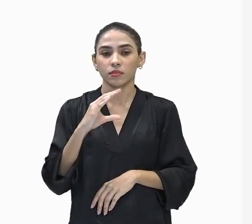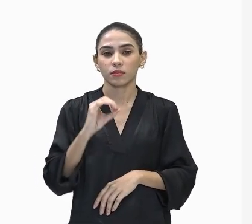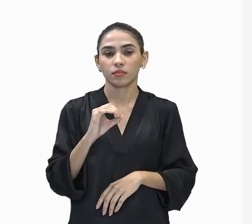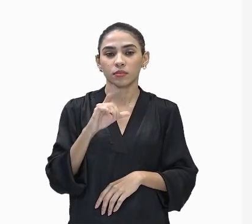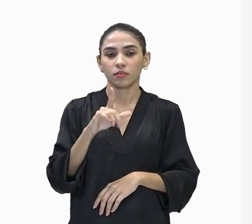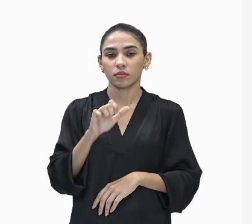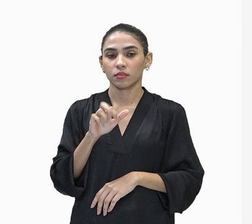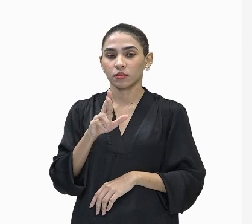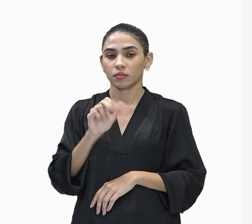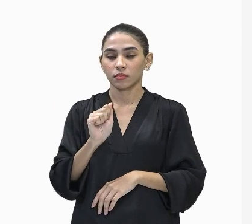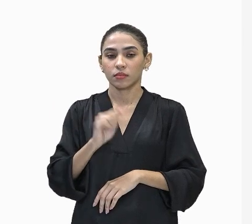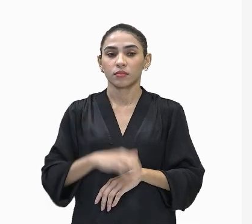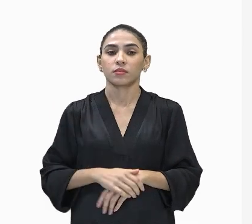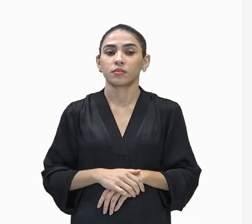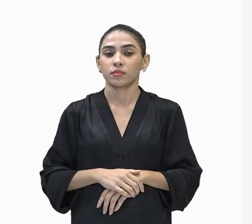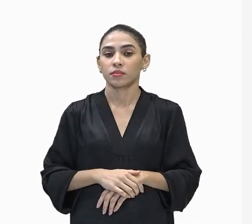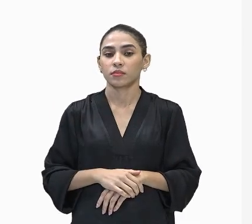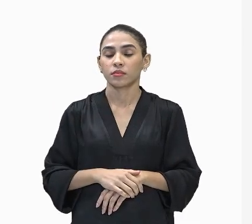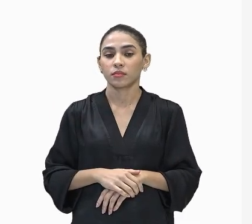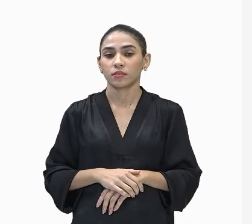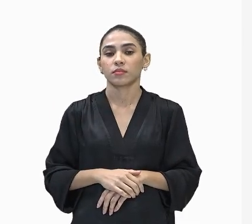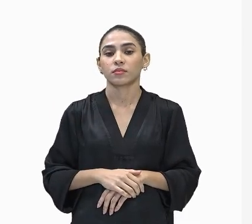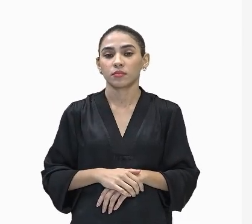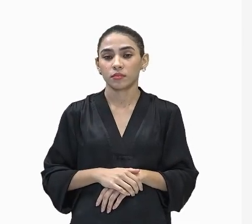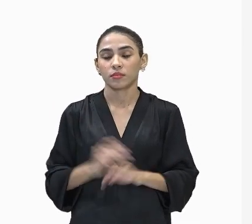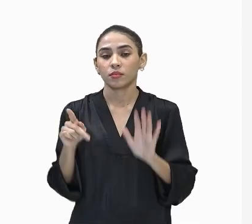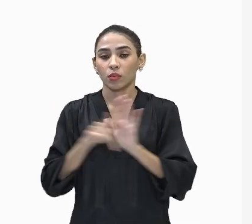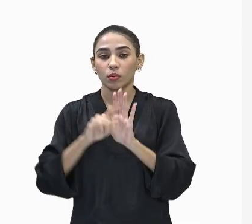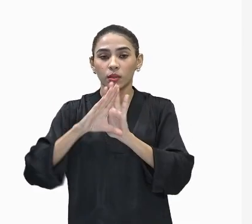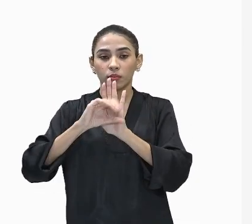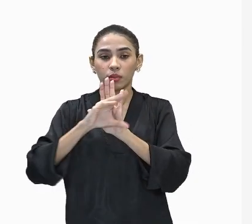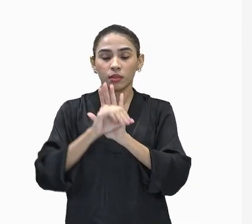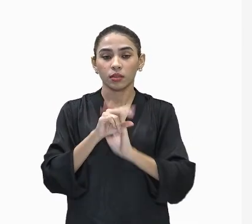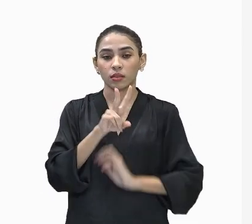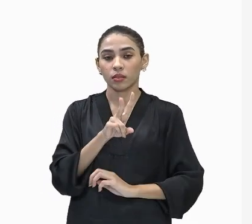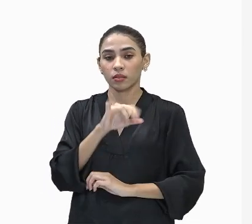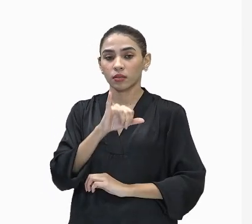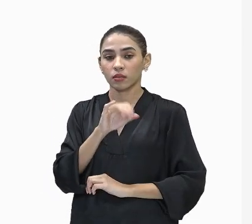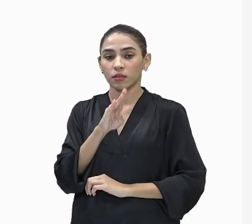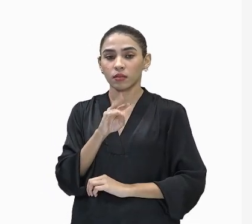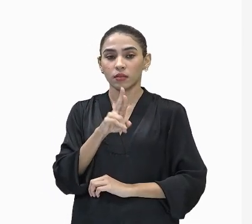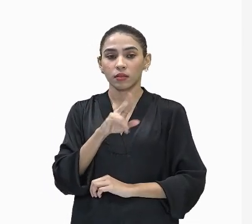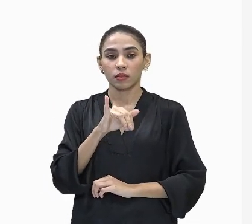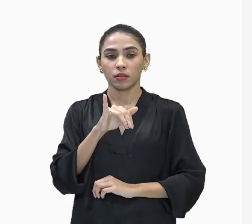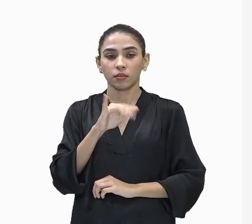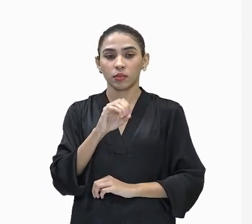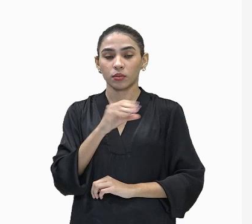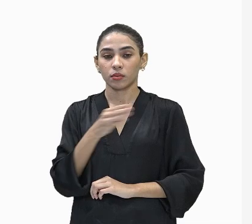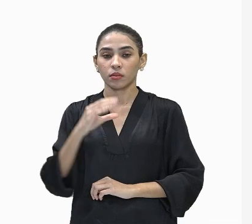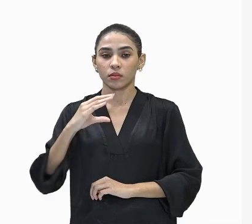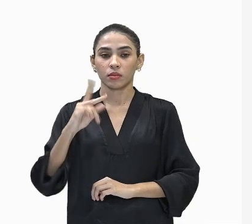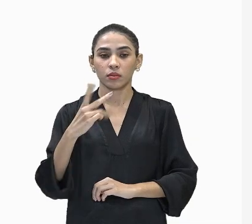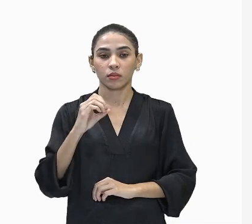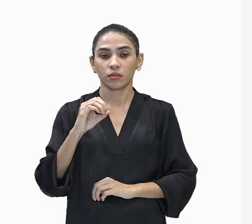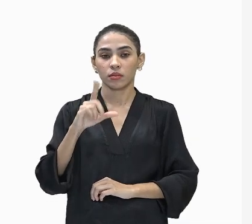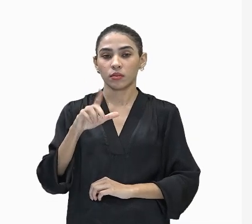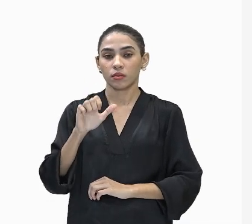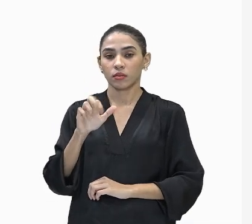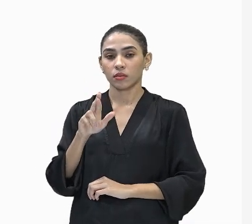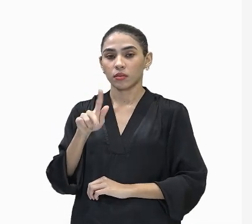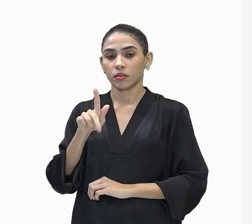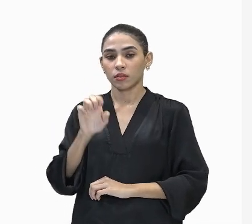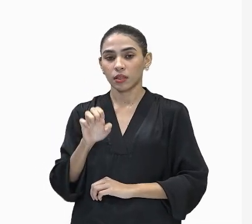cólera que é causada pela ação da bactéria chamado vibri colare transmitida por